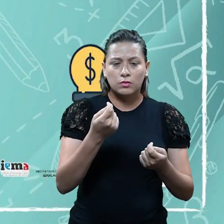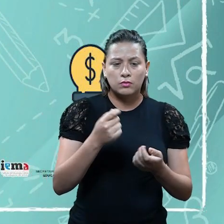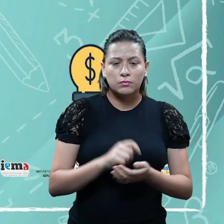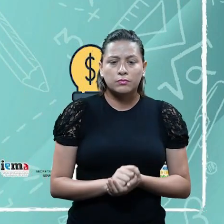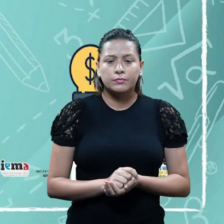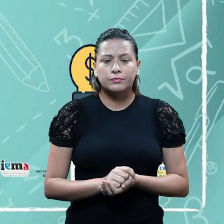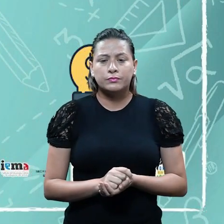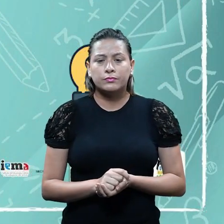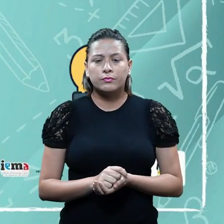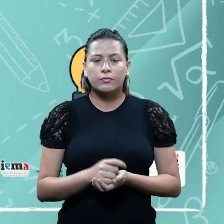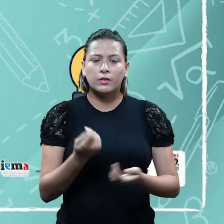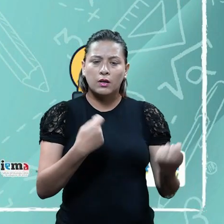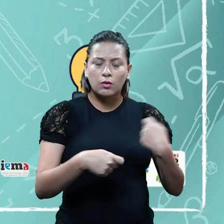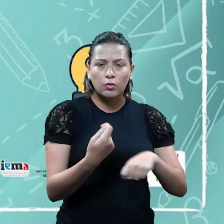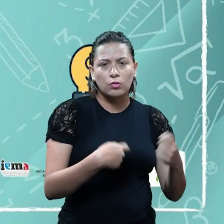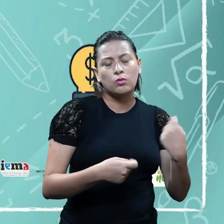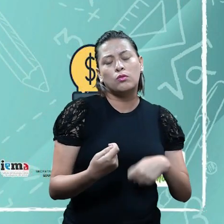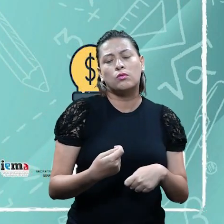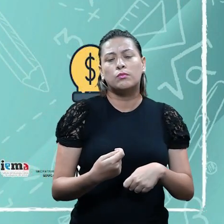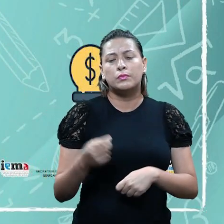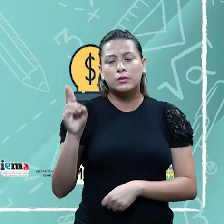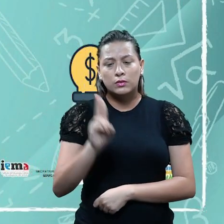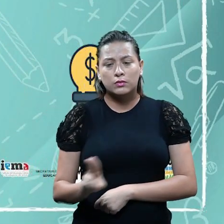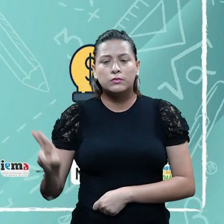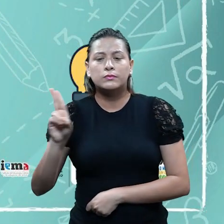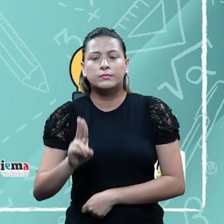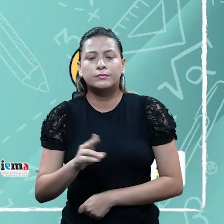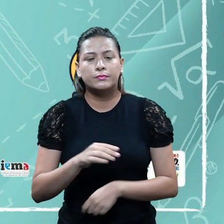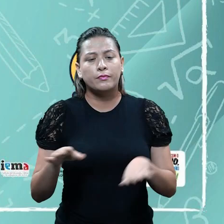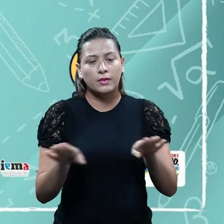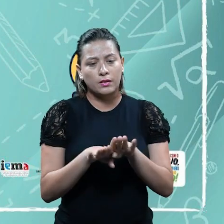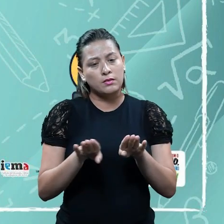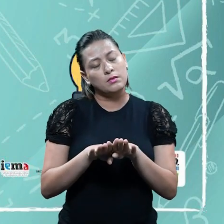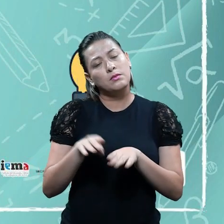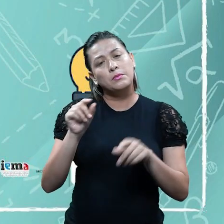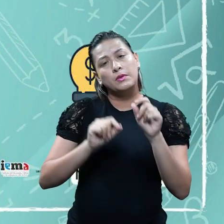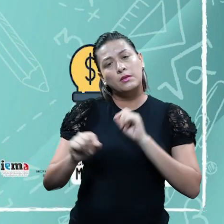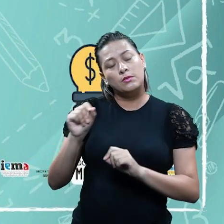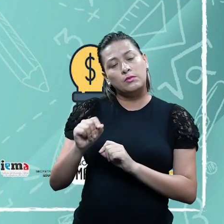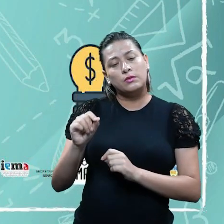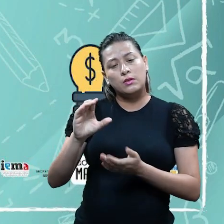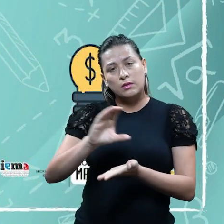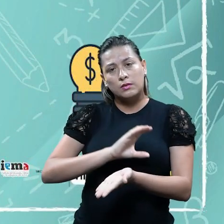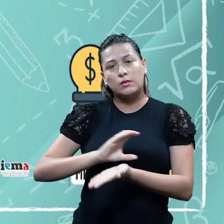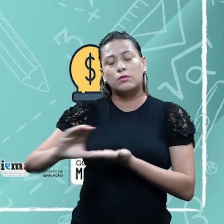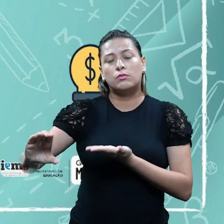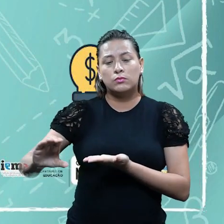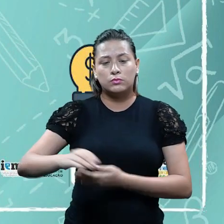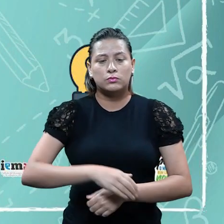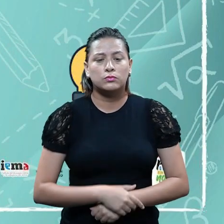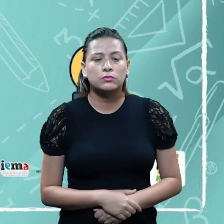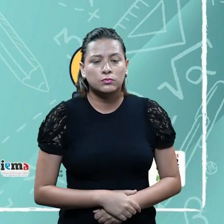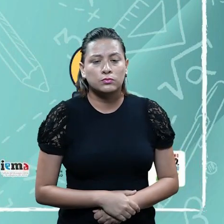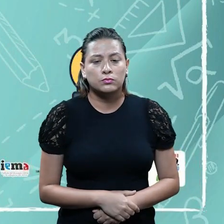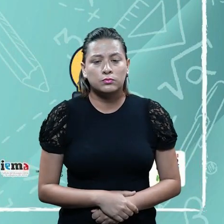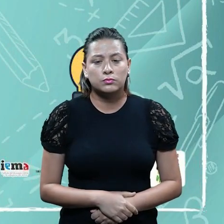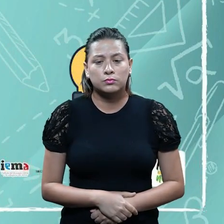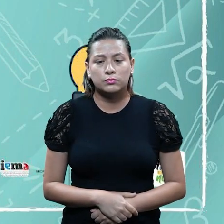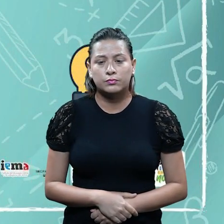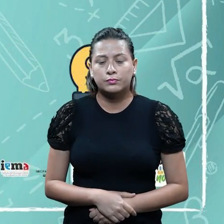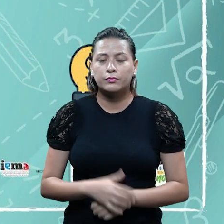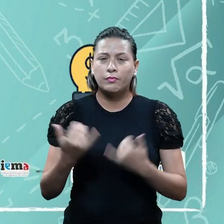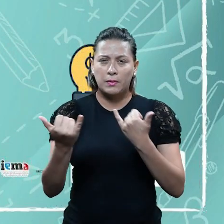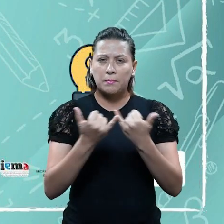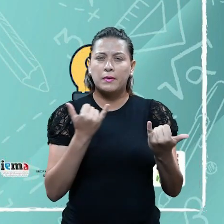durante um determinado período, também denominadas saídas de recurso. Ó, vejam só que é uma saída de recurso, mais ou menos parecido